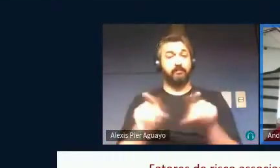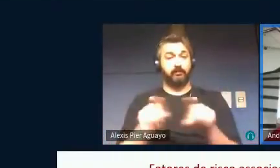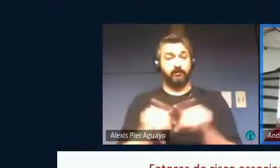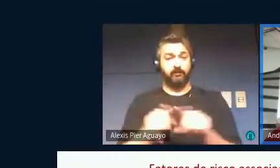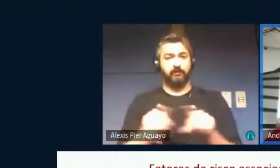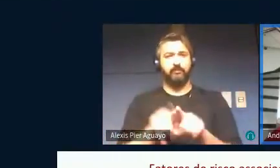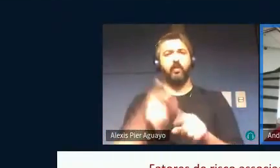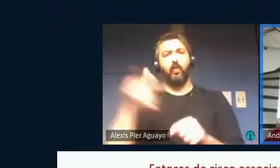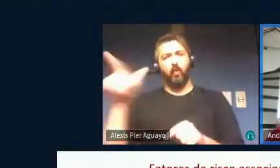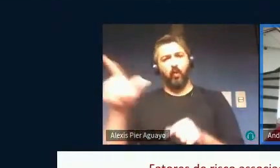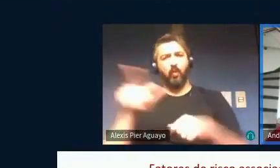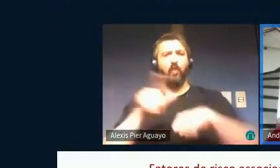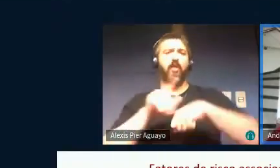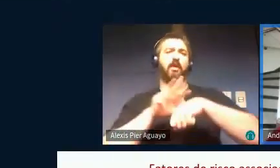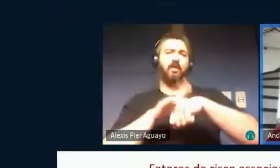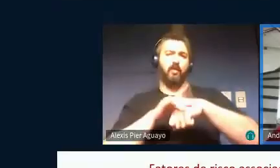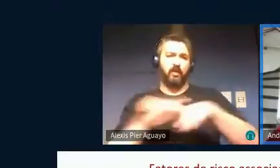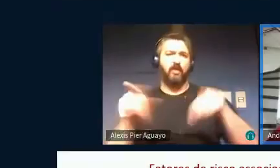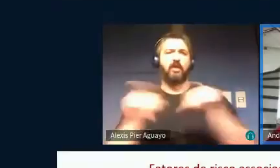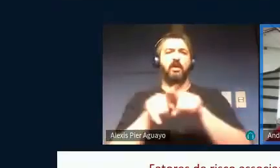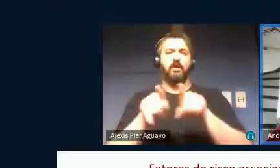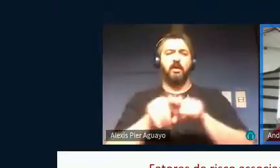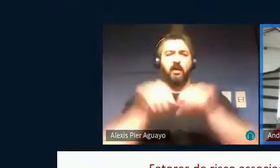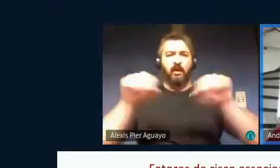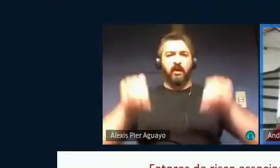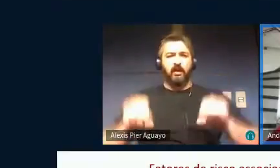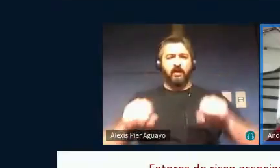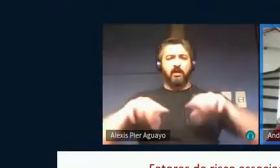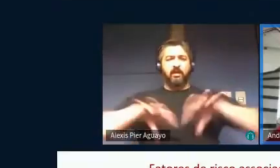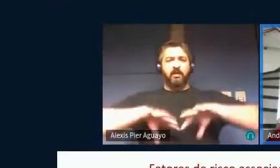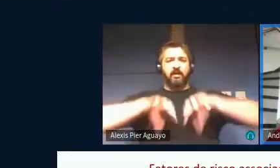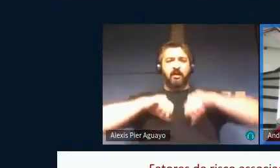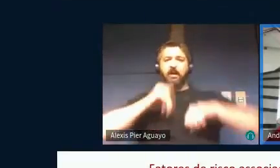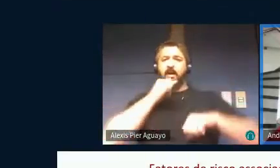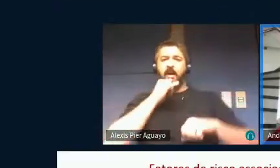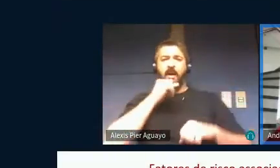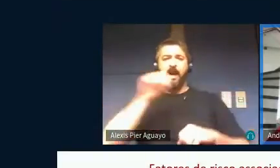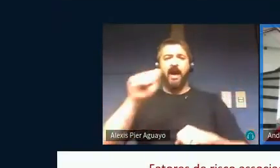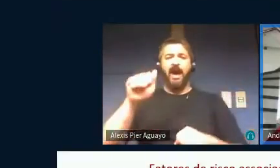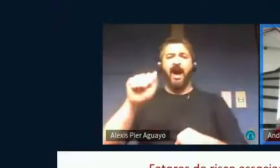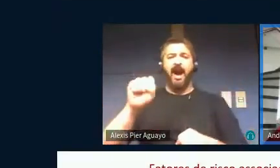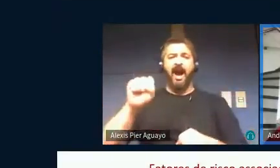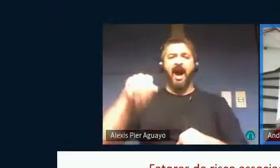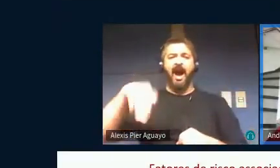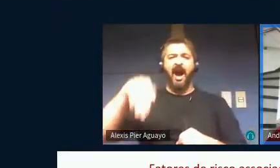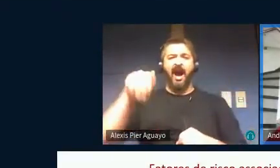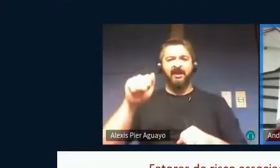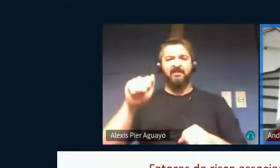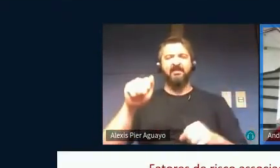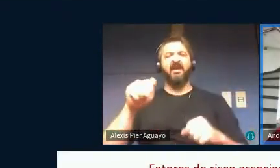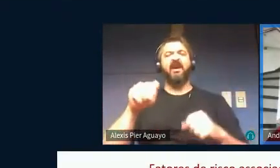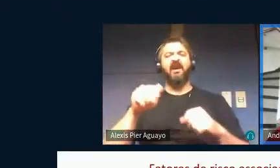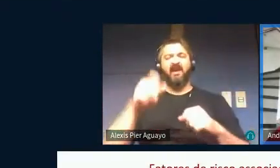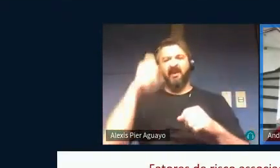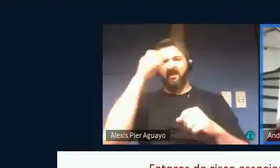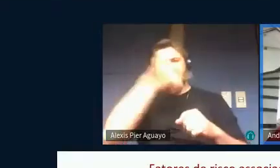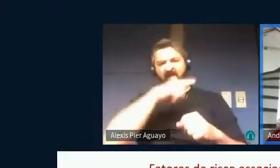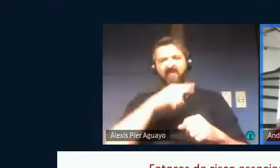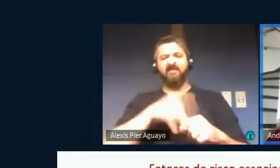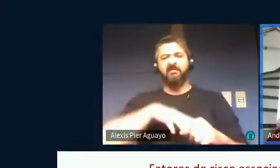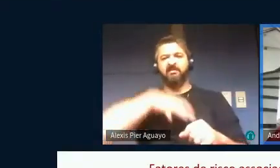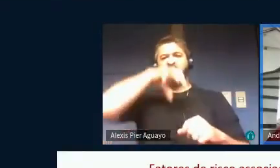aquelas mesmas relacionadas com o sistema respiratório, como asma, complicações respiratórias, a proporção